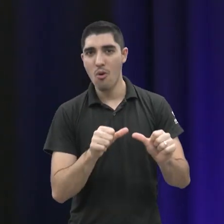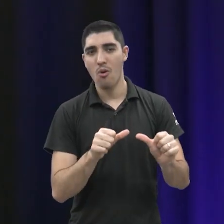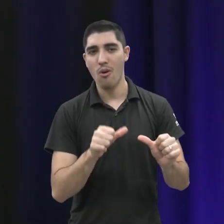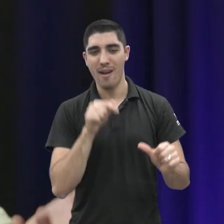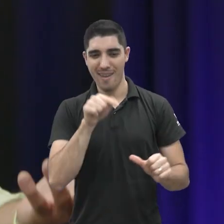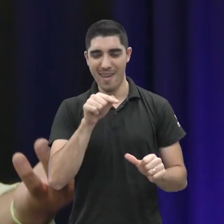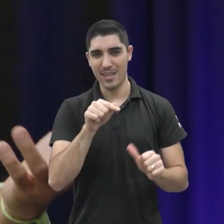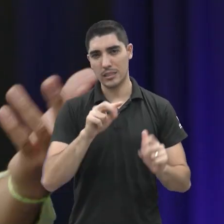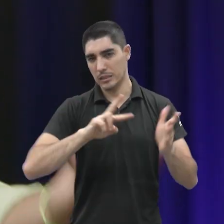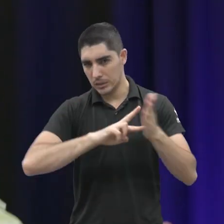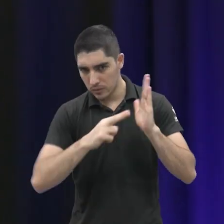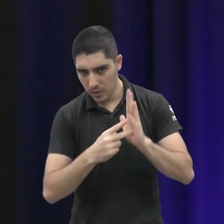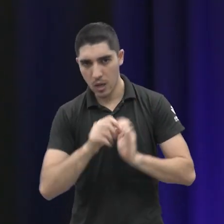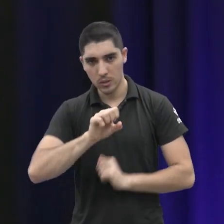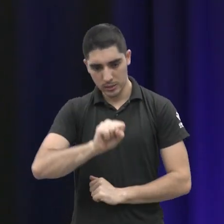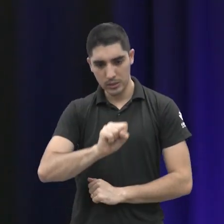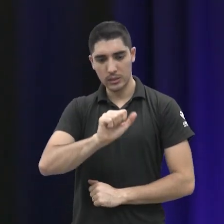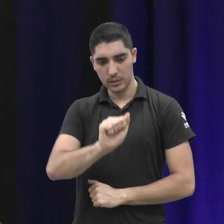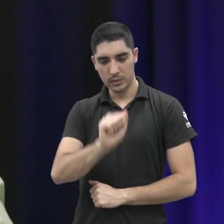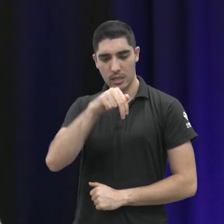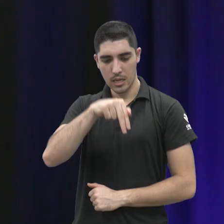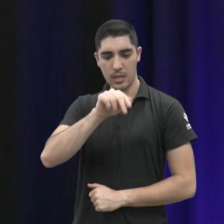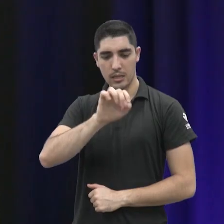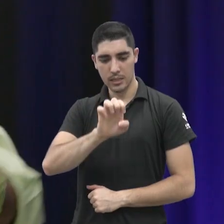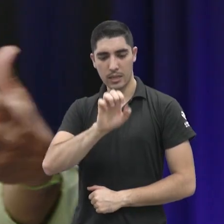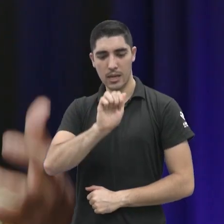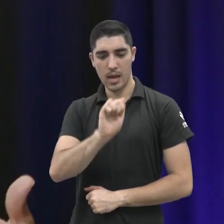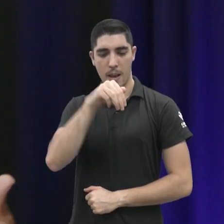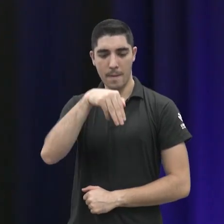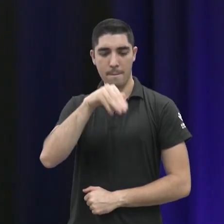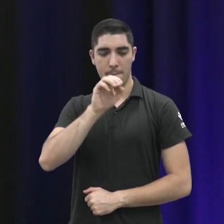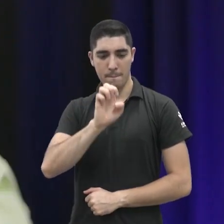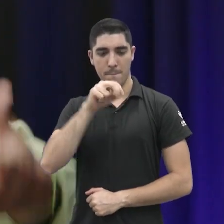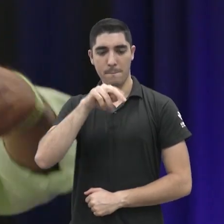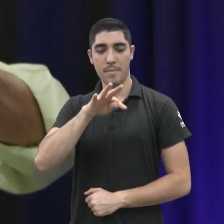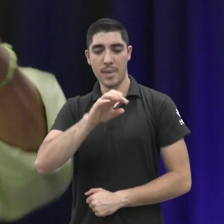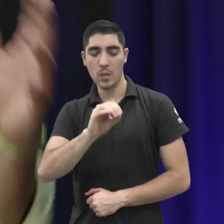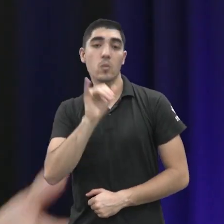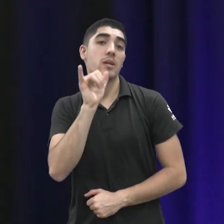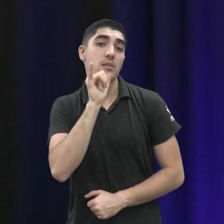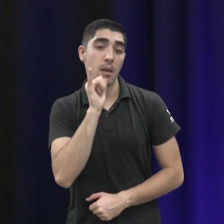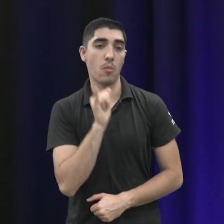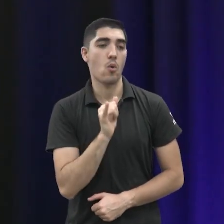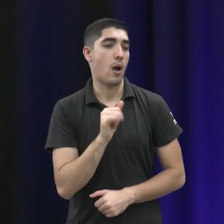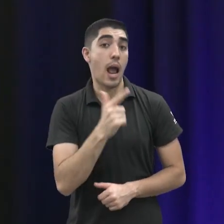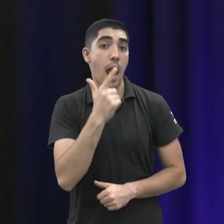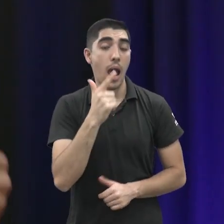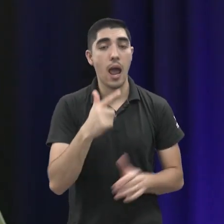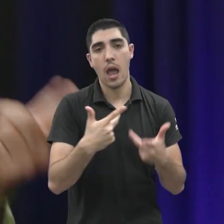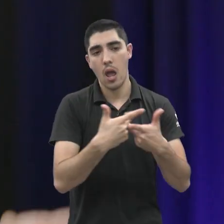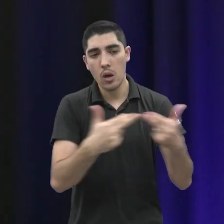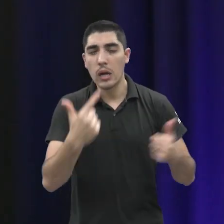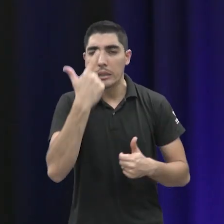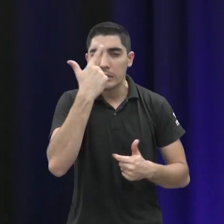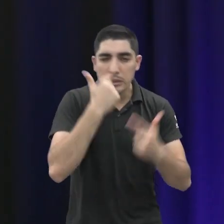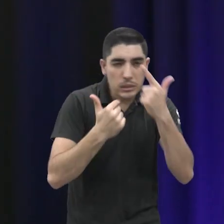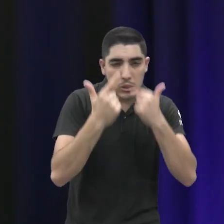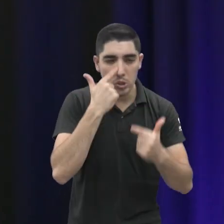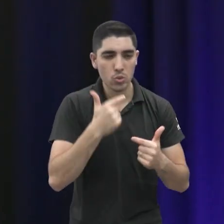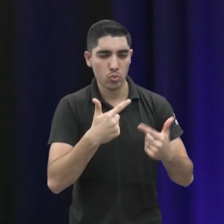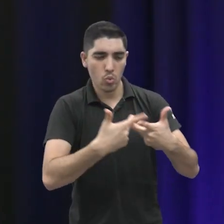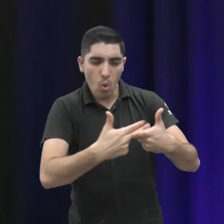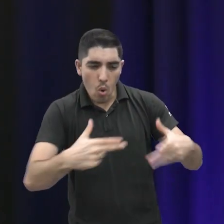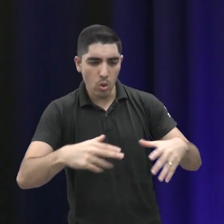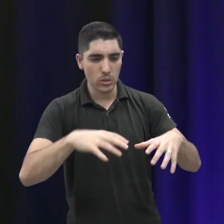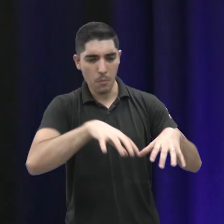saneamento a questão do resíduo sólido. Tá? Então, os resíduos sólidos entraram na conta do saneamento básico e a drenagem pluvial.